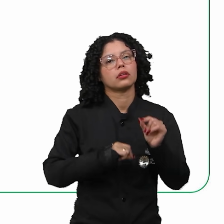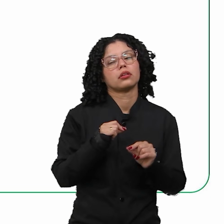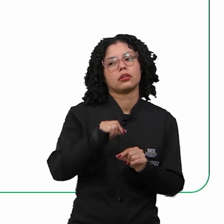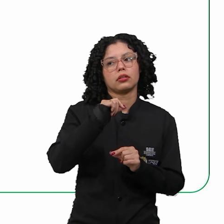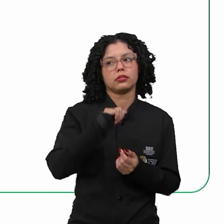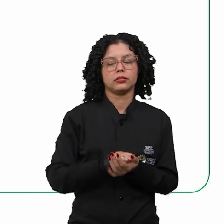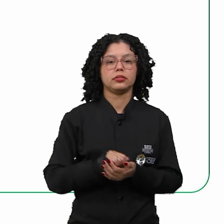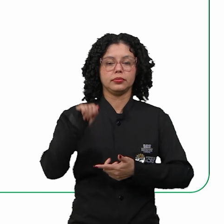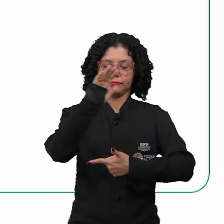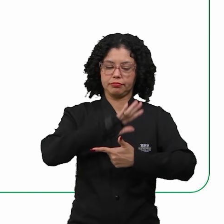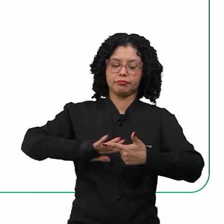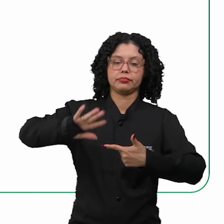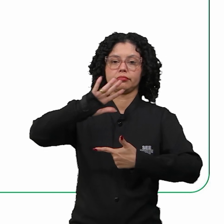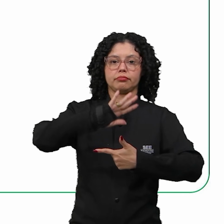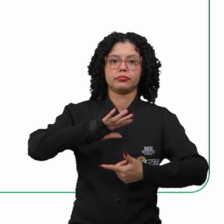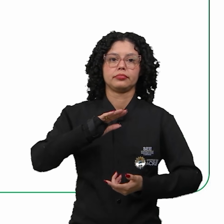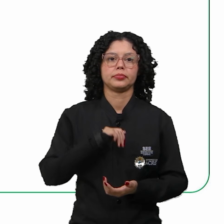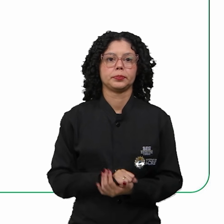figuras geométricas espaciais.